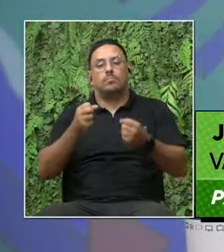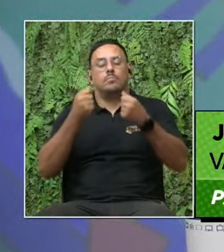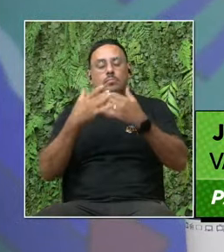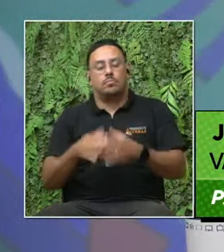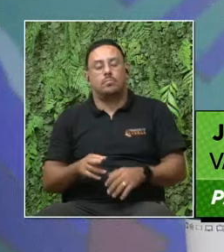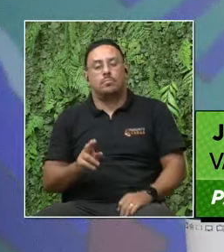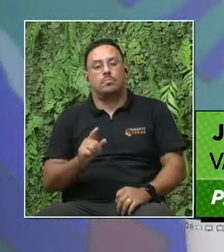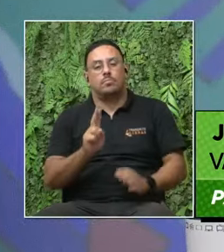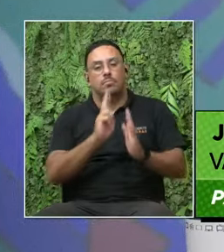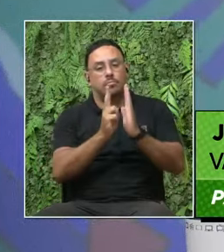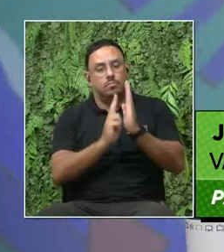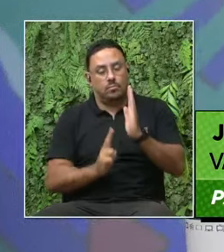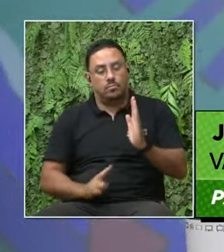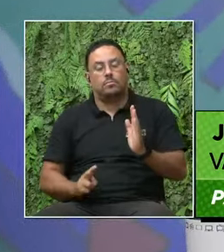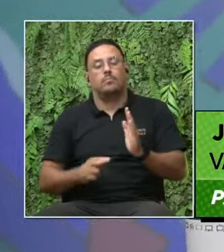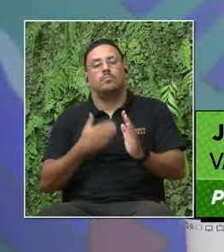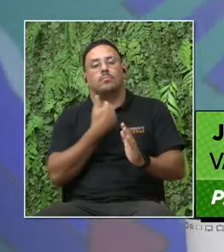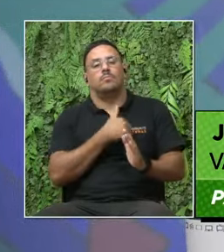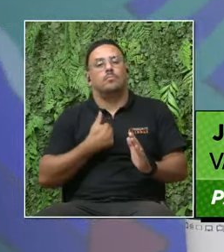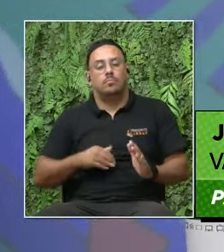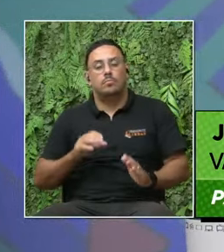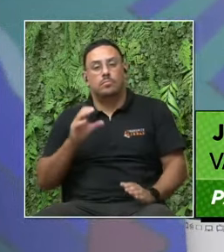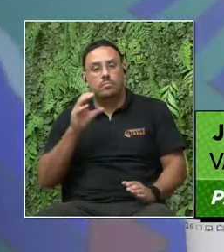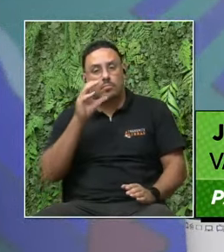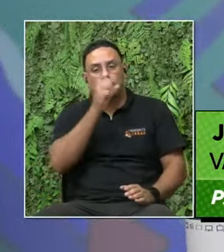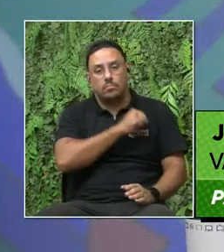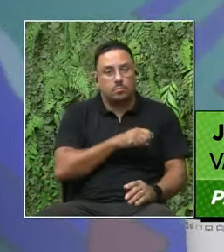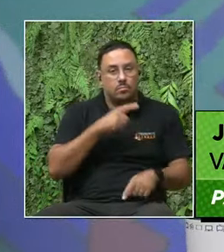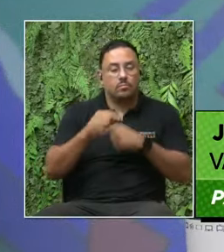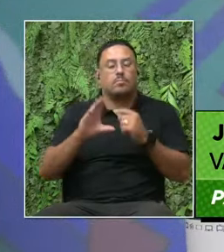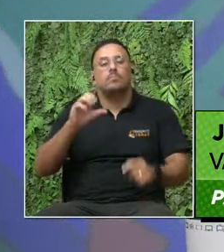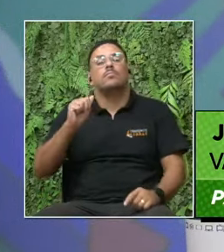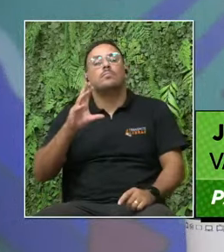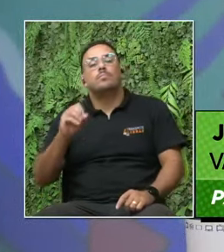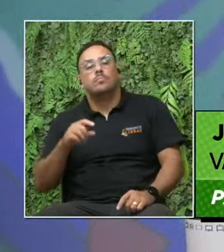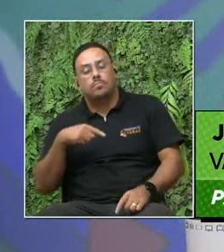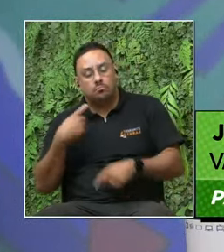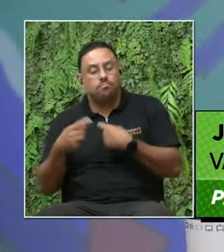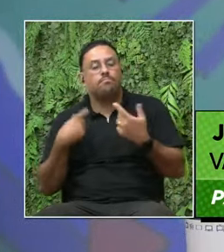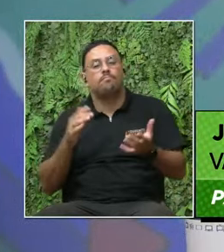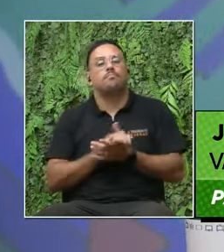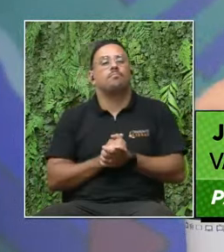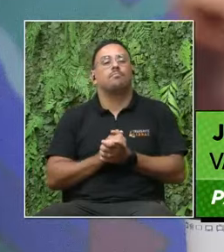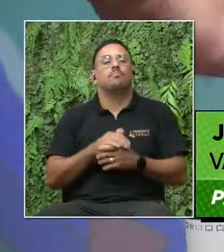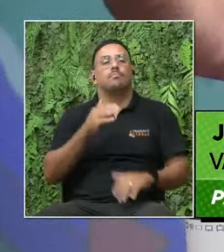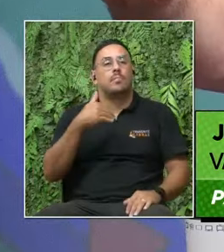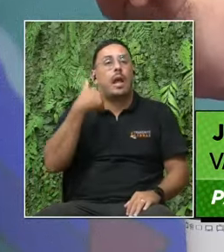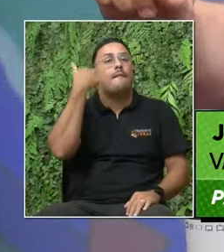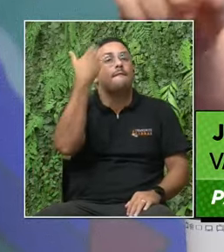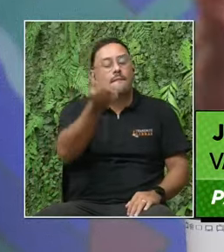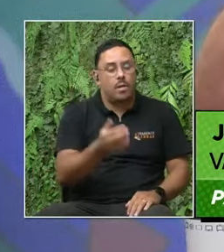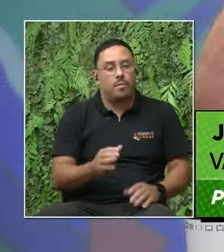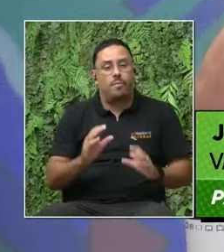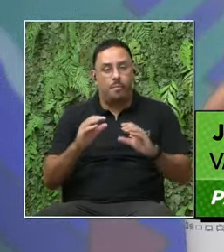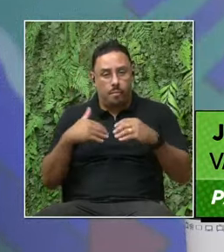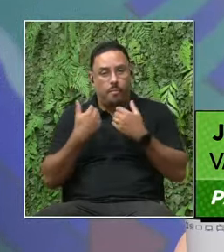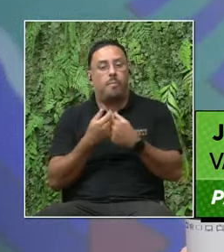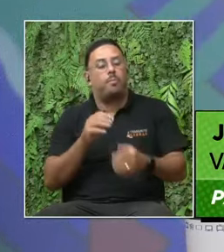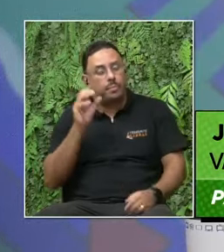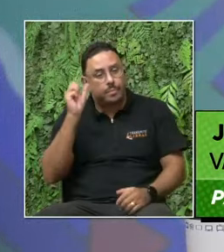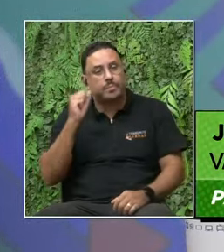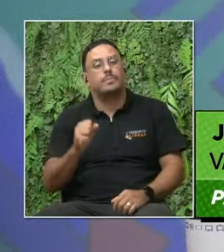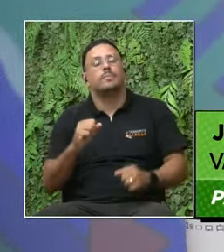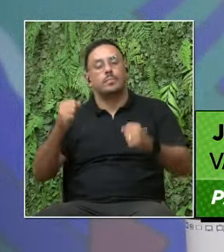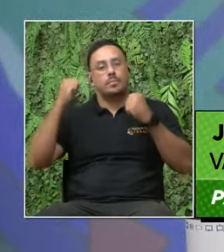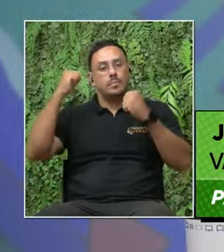escalação do galo que começou a falar comentário rapidinho depois o cabido e depois eu quero ir pro lado de fora dodio ouvir